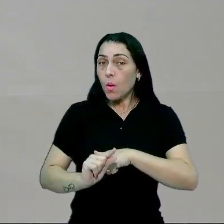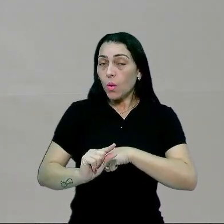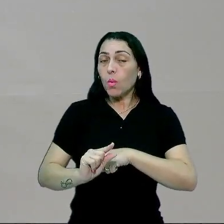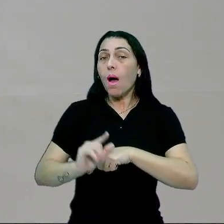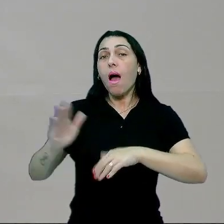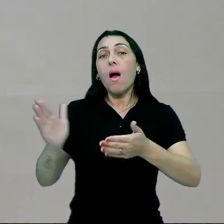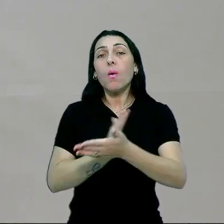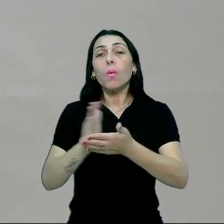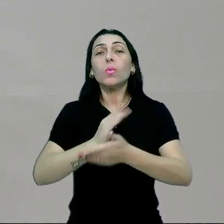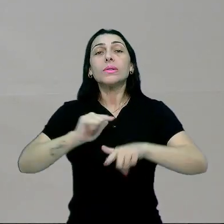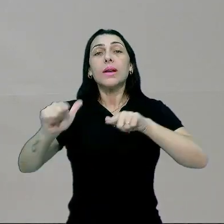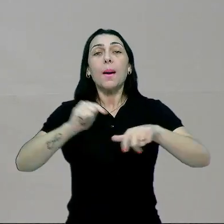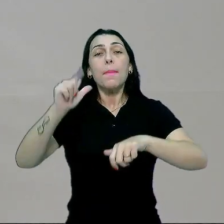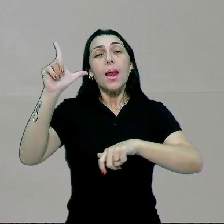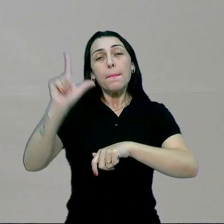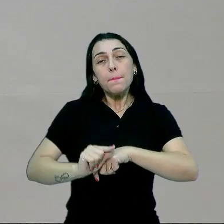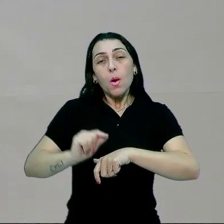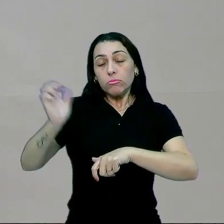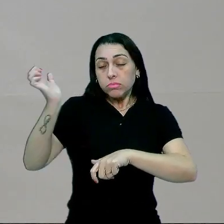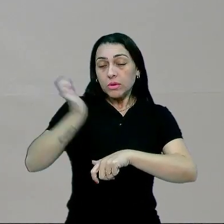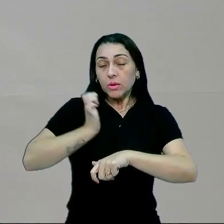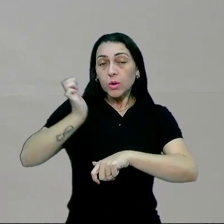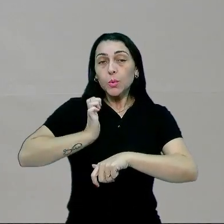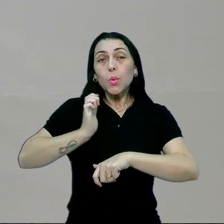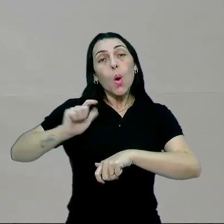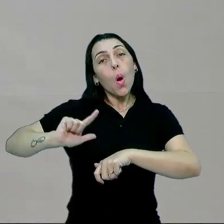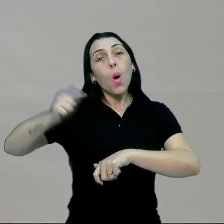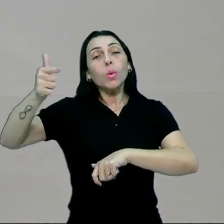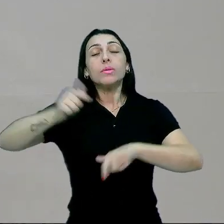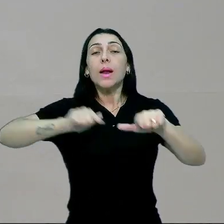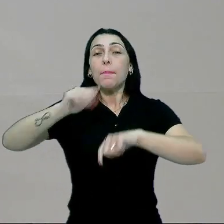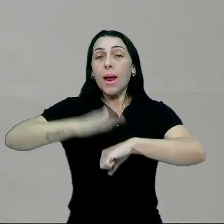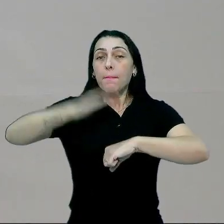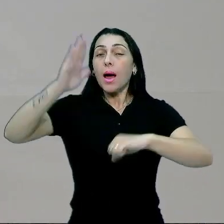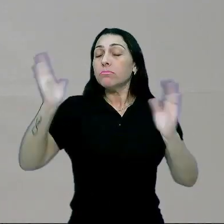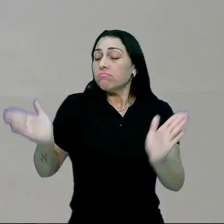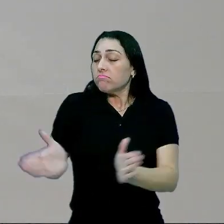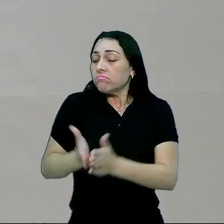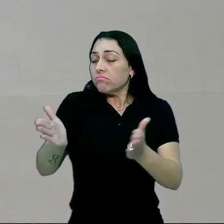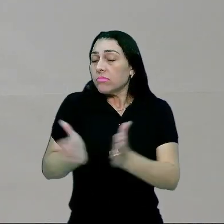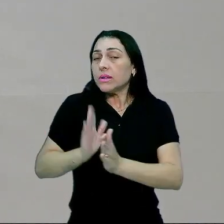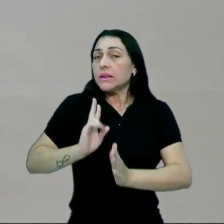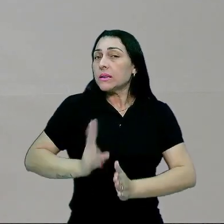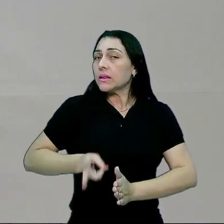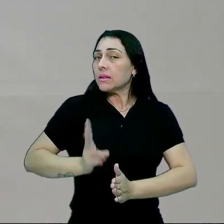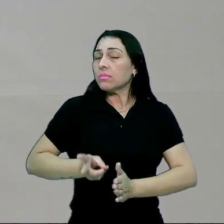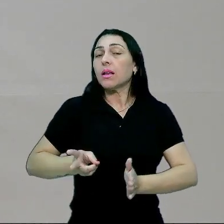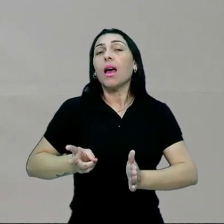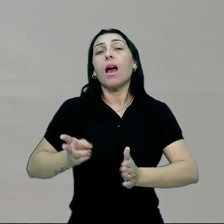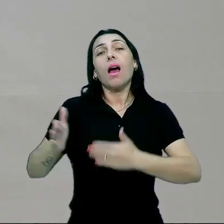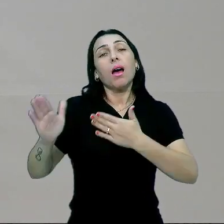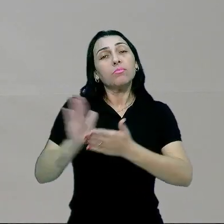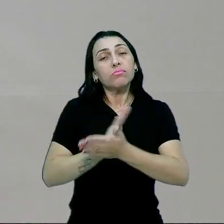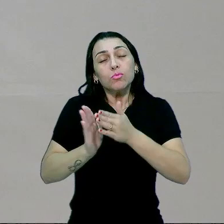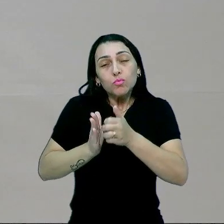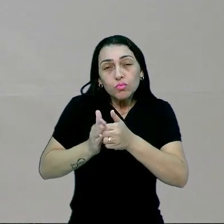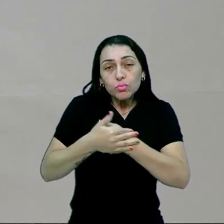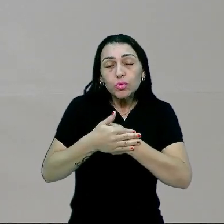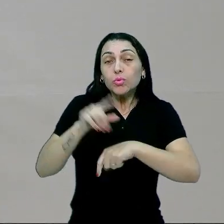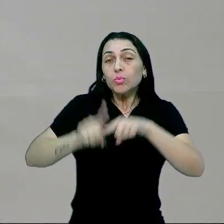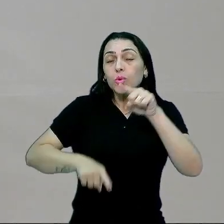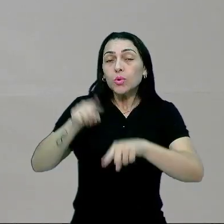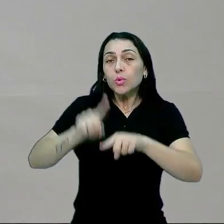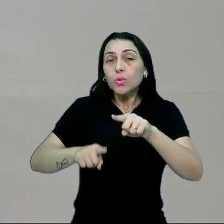ficam ricos, outros trabalham mais e ficam pobres. Mas tudo isso é escondido naquele produto que chega às nossas